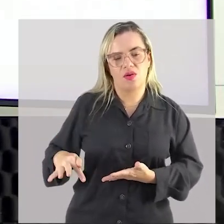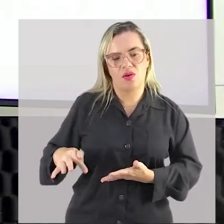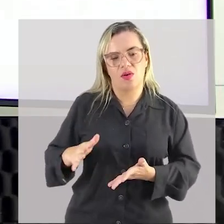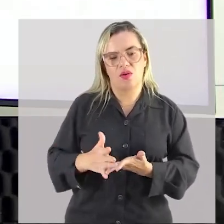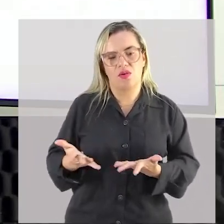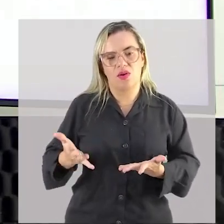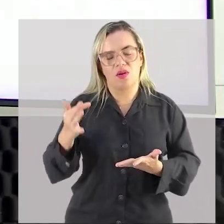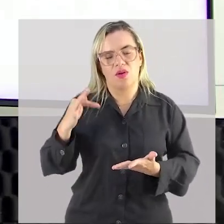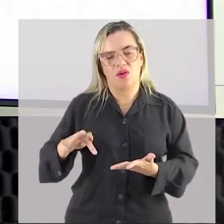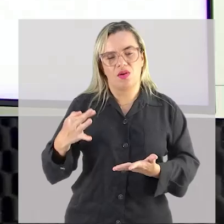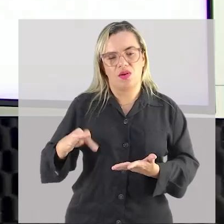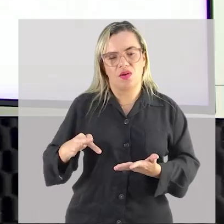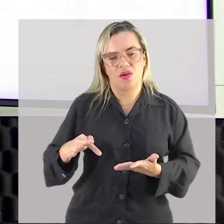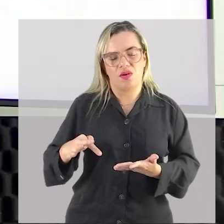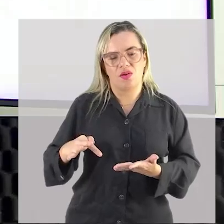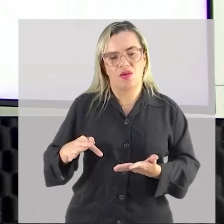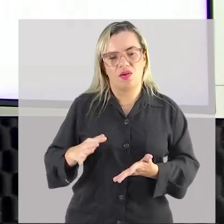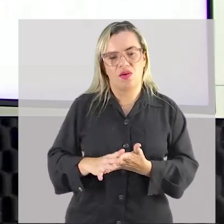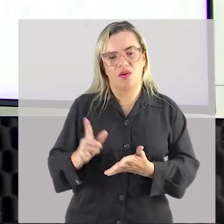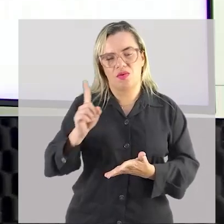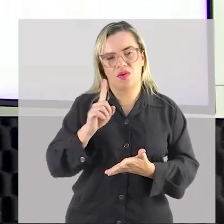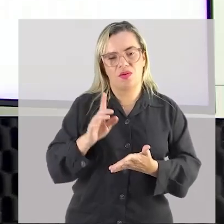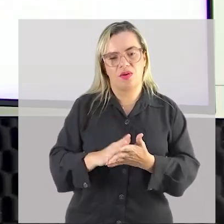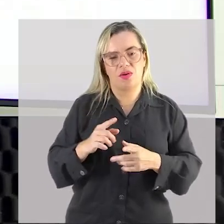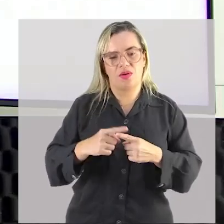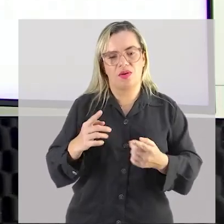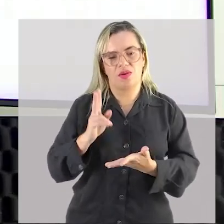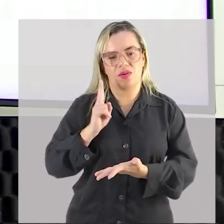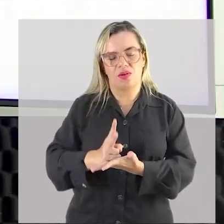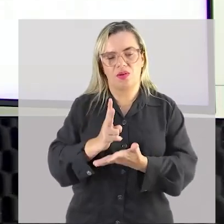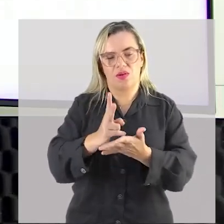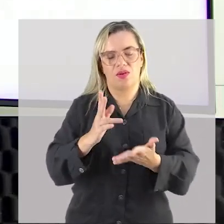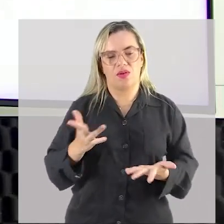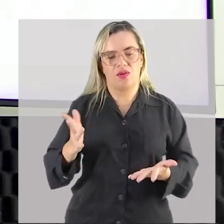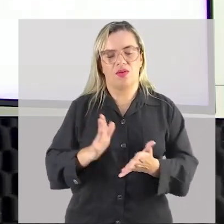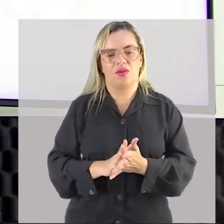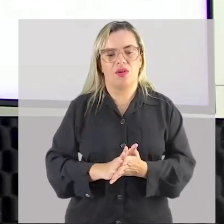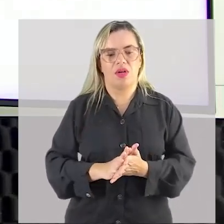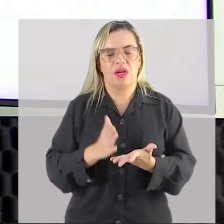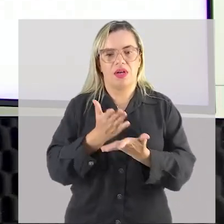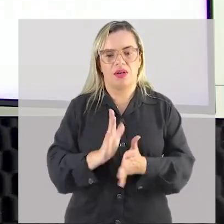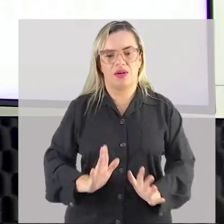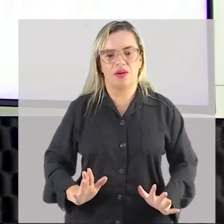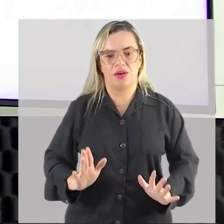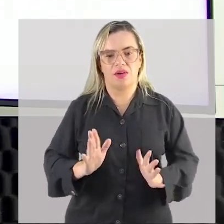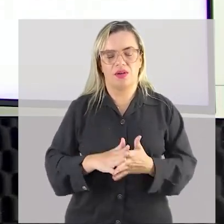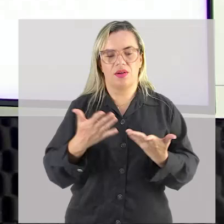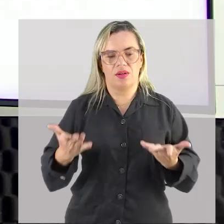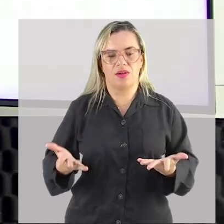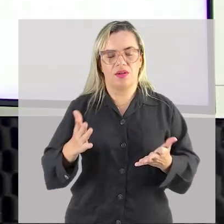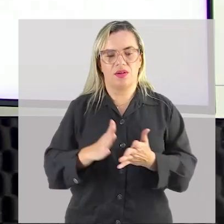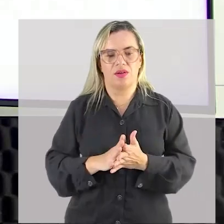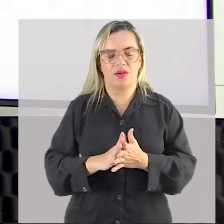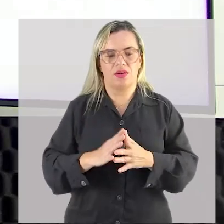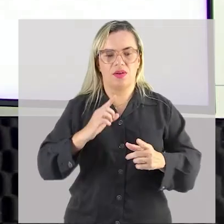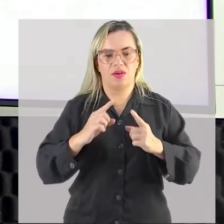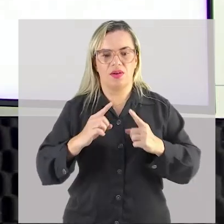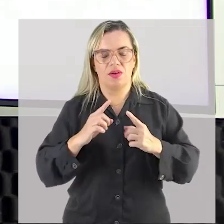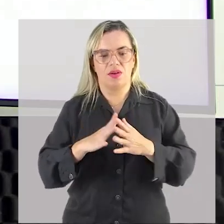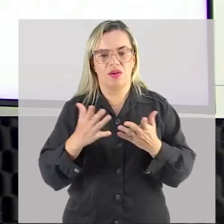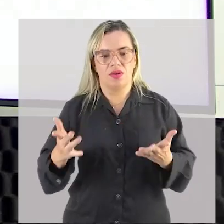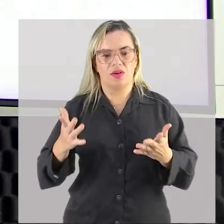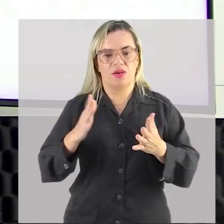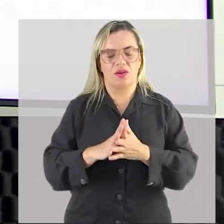elas machucam elas mas elas não são eternas elas vão passar numa hora dessa elas passam Então são ditos populares que tem